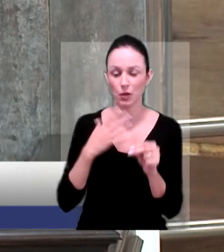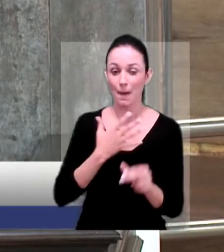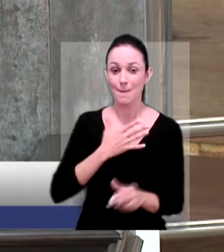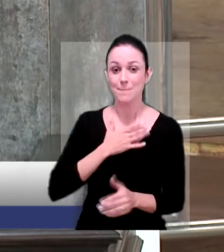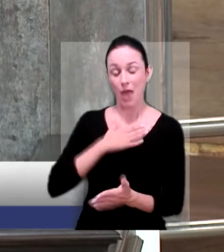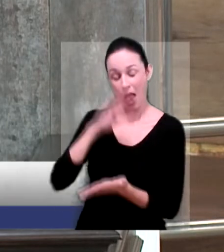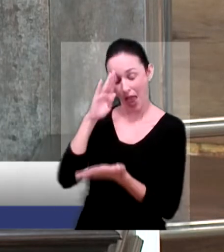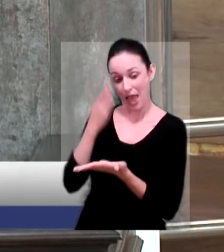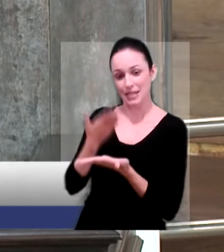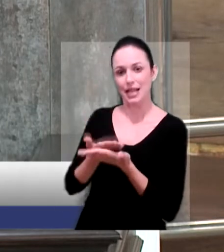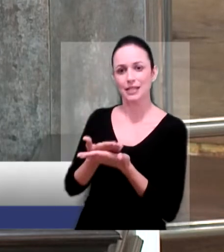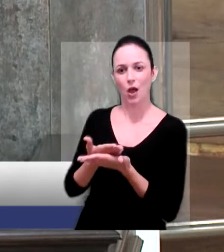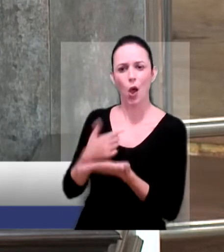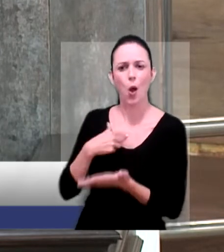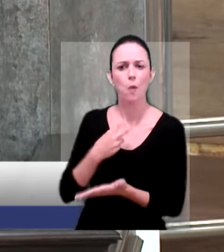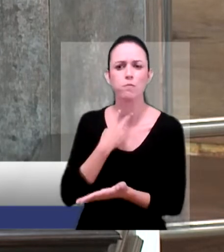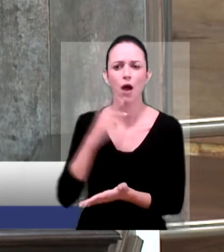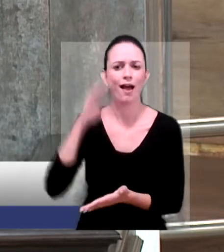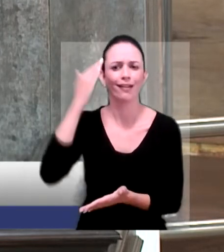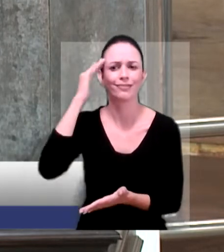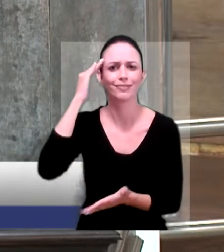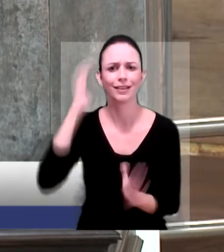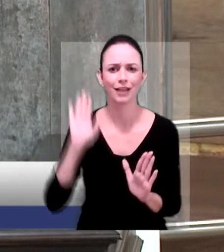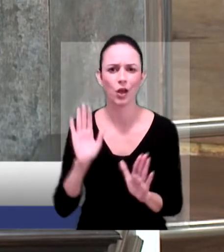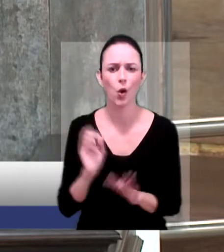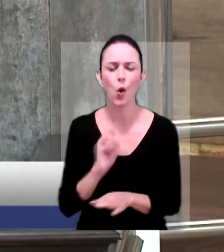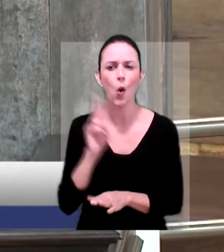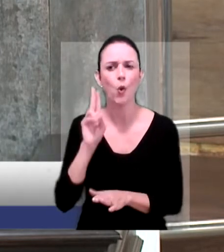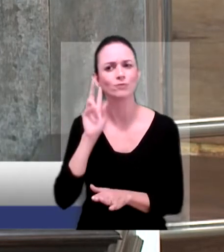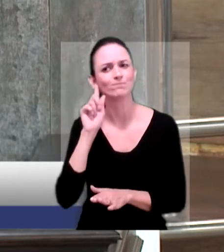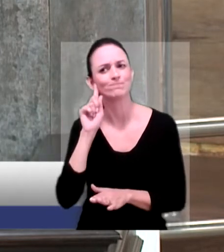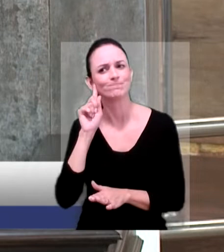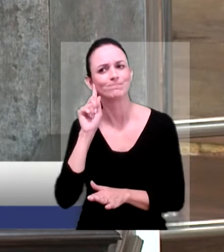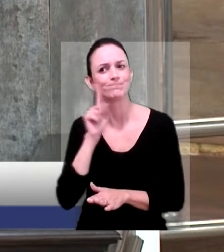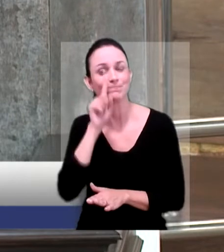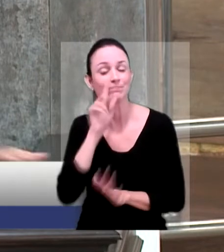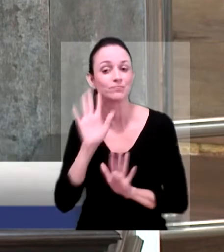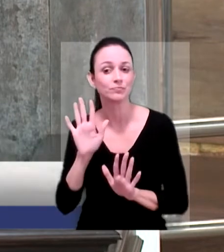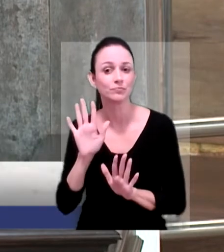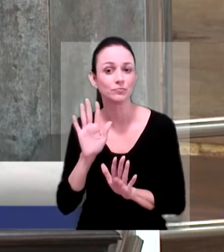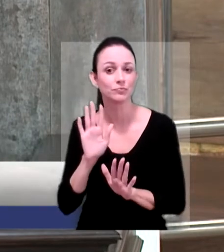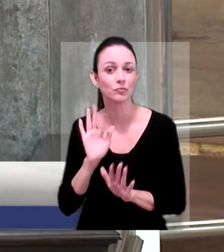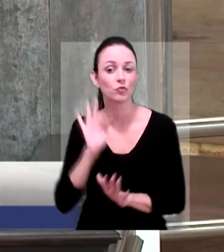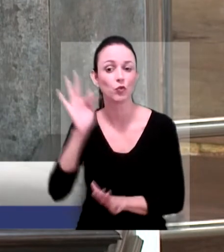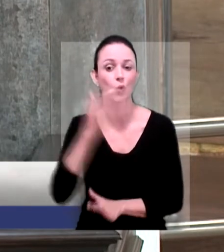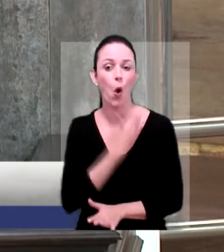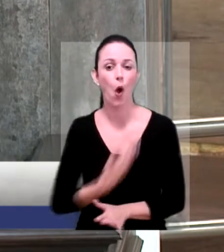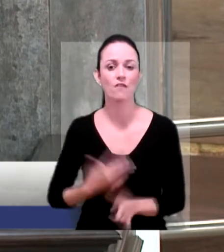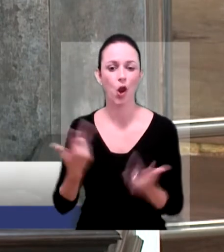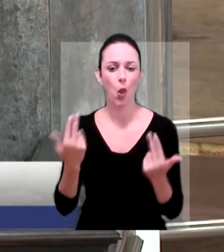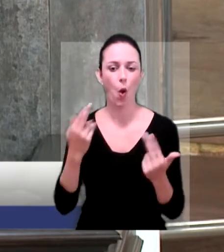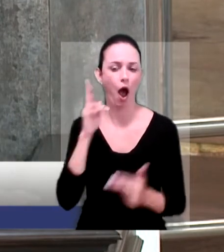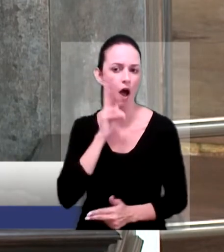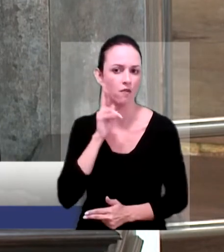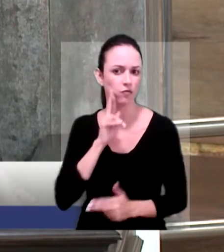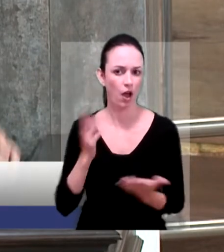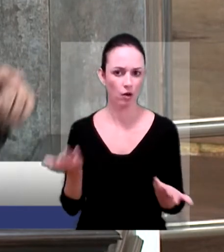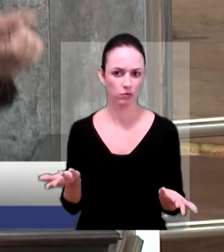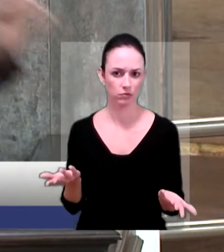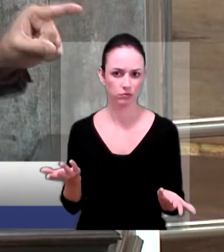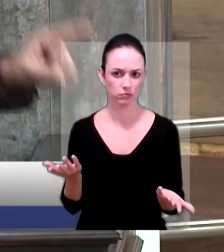entender ou correr o risco de uma repetição do governo Rafael Agostini. Os últimos 8 anos fizeram com que, na última